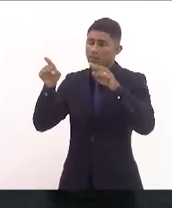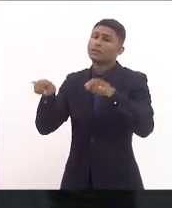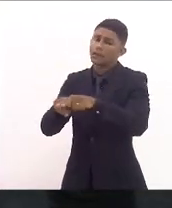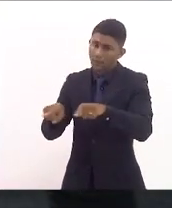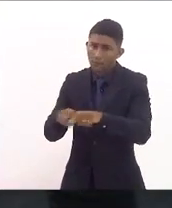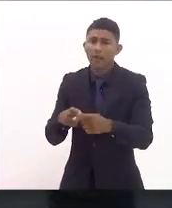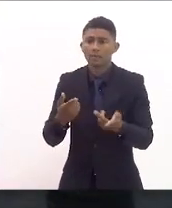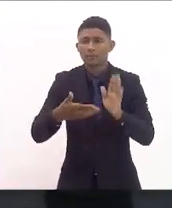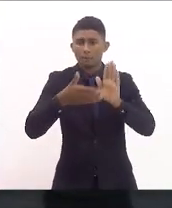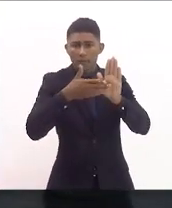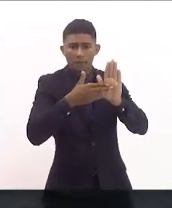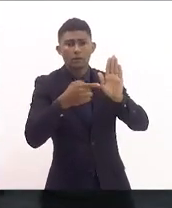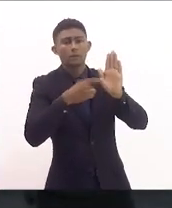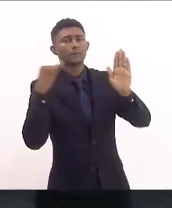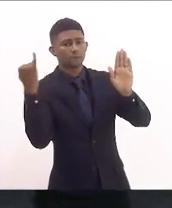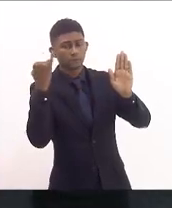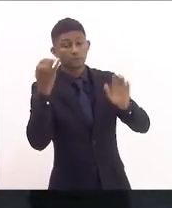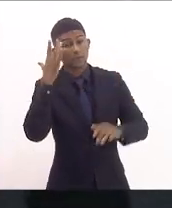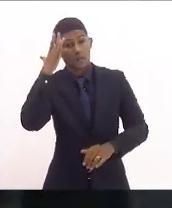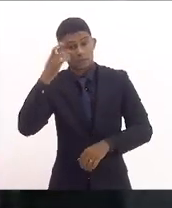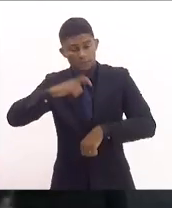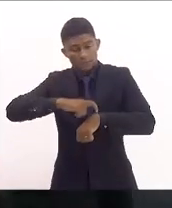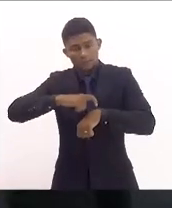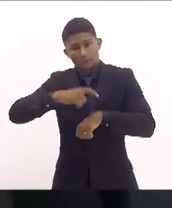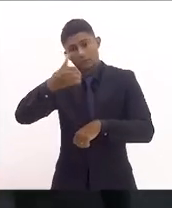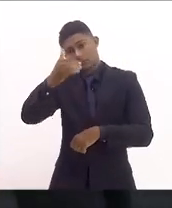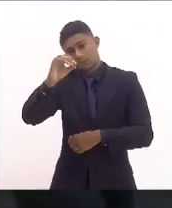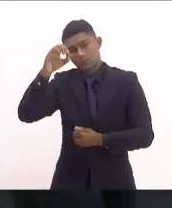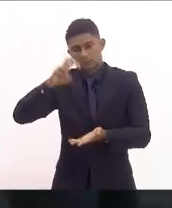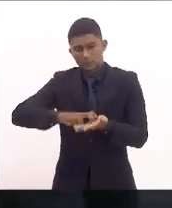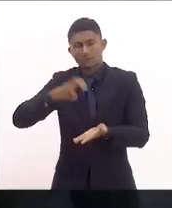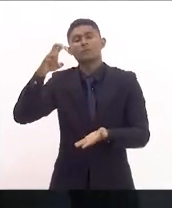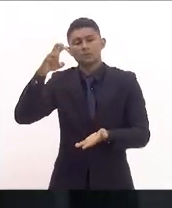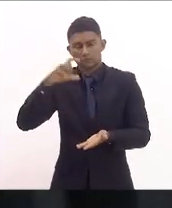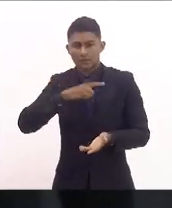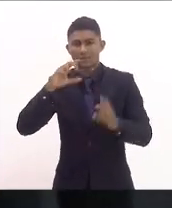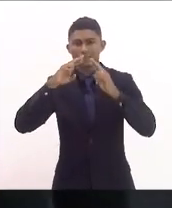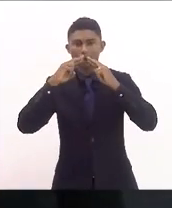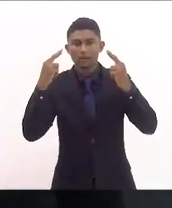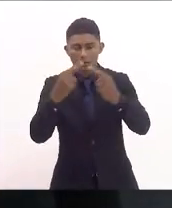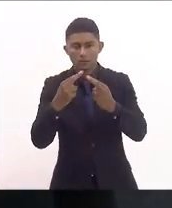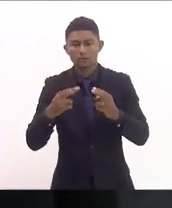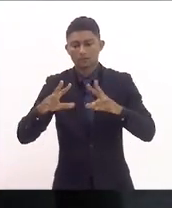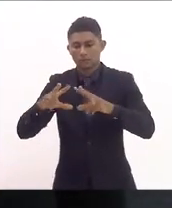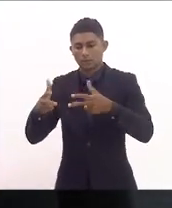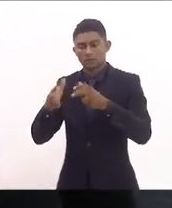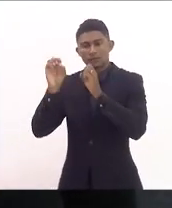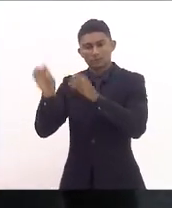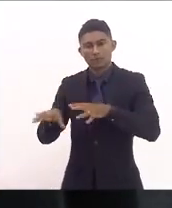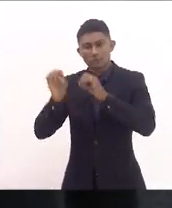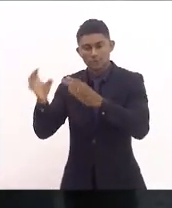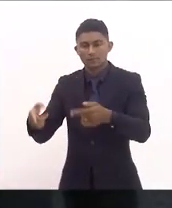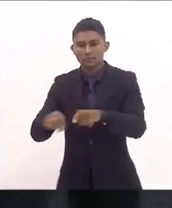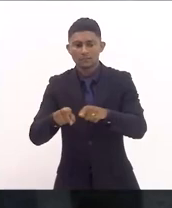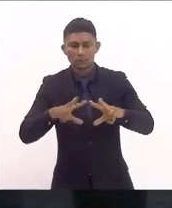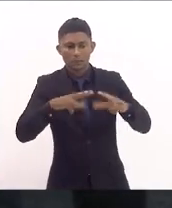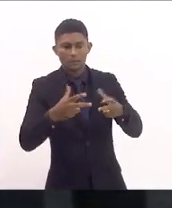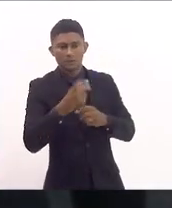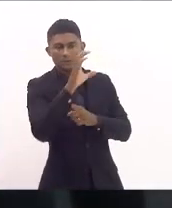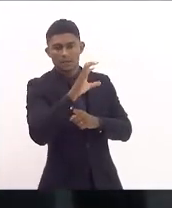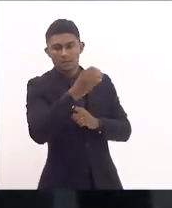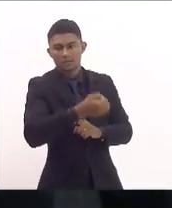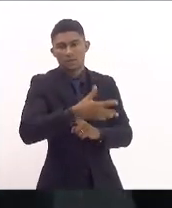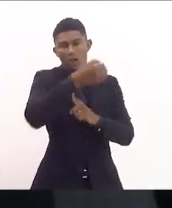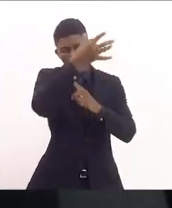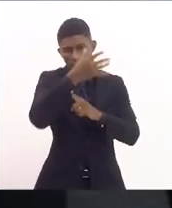essa pauta e amanhã as 10 horas haverá uma audiência pública da comissão de educação da comissão de ciência e